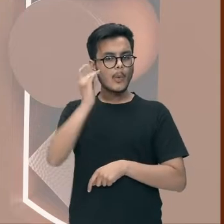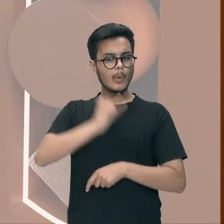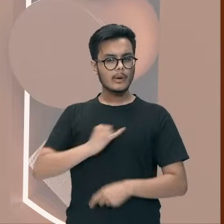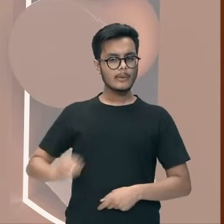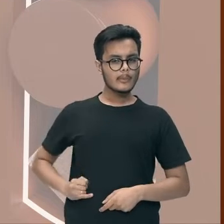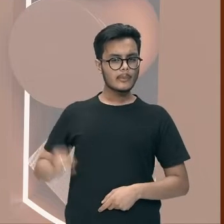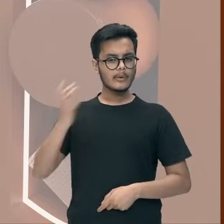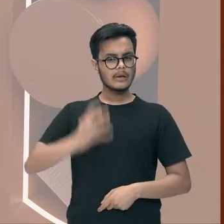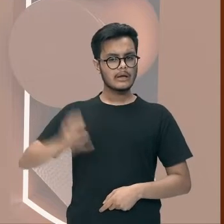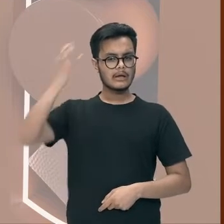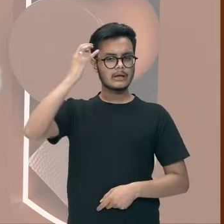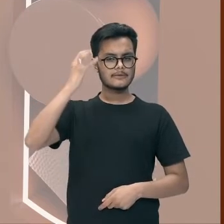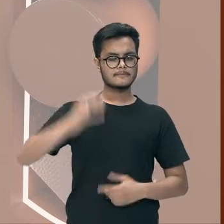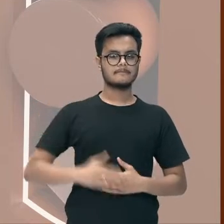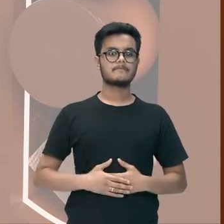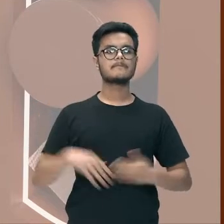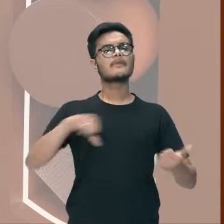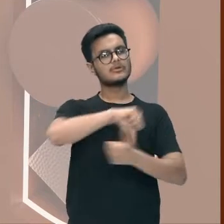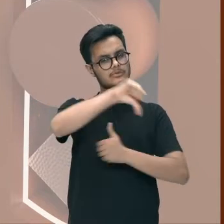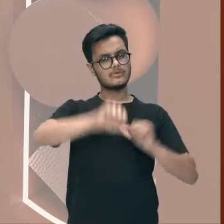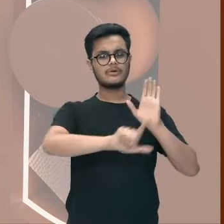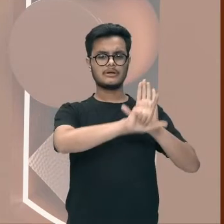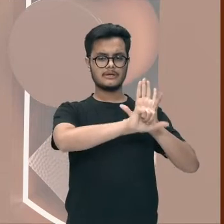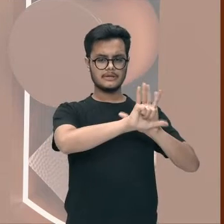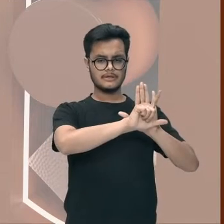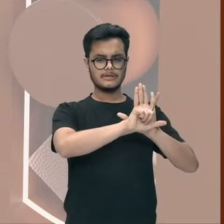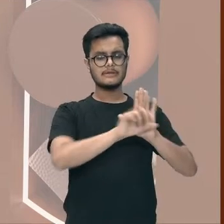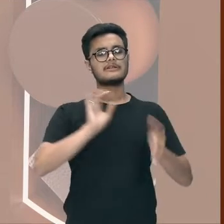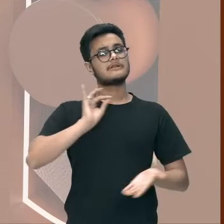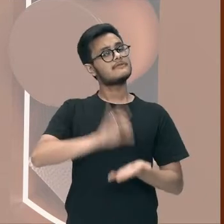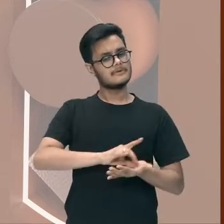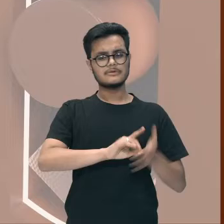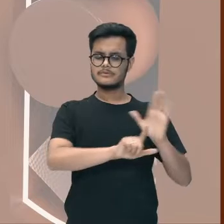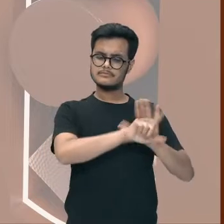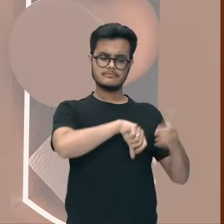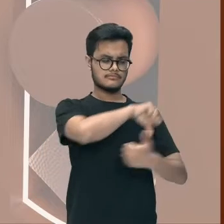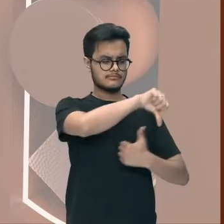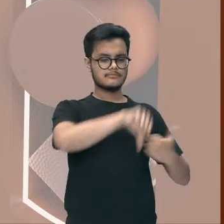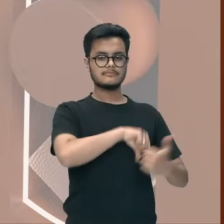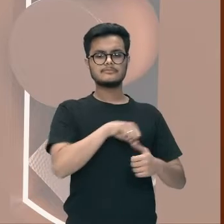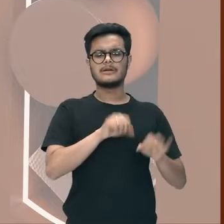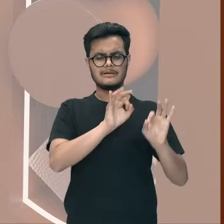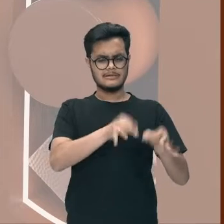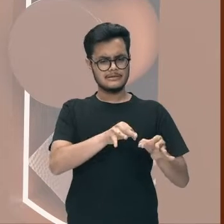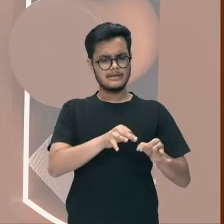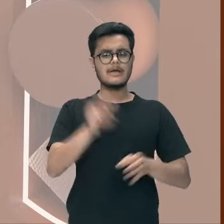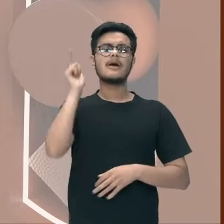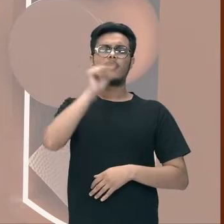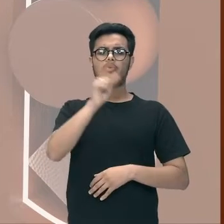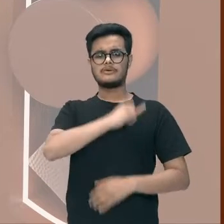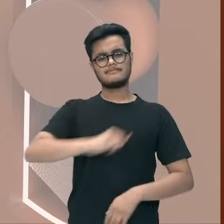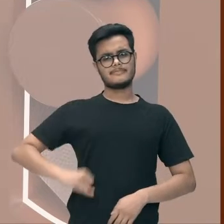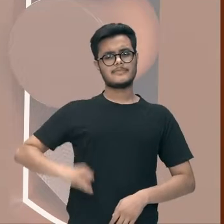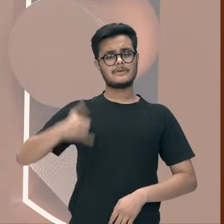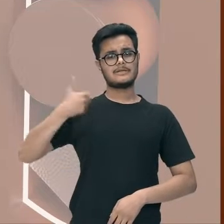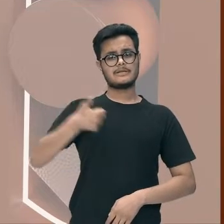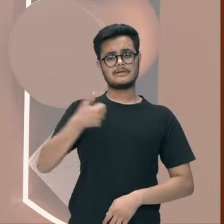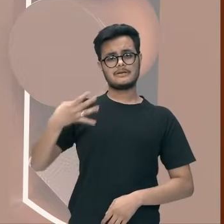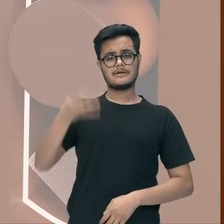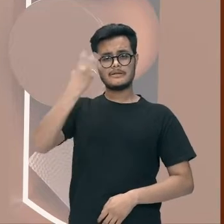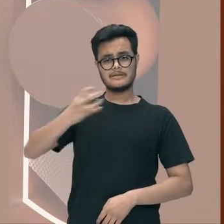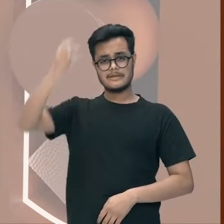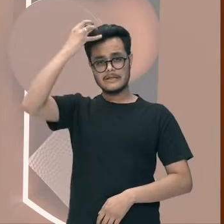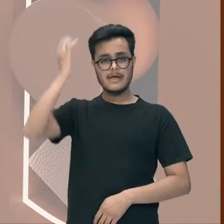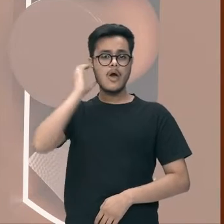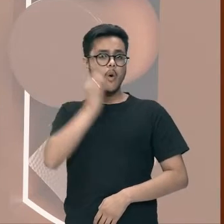assuma. Como é que a gente vai fazer isso? Mudando a Constituição. Muda-se a Constituição e aí ele passa a poder governar,